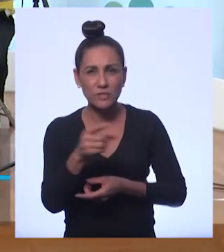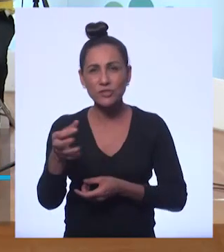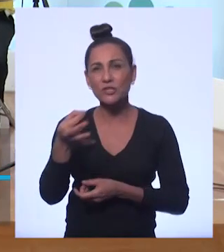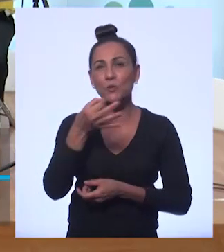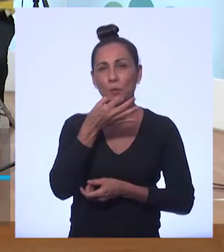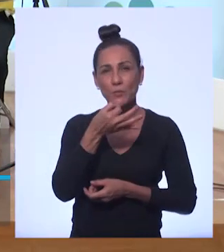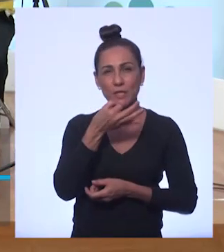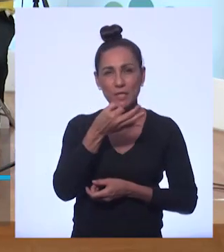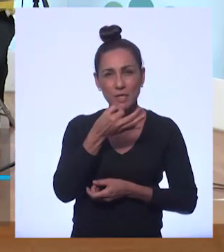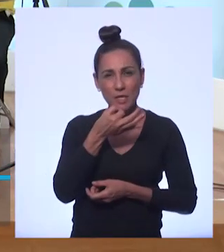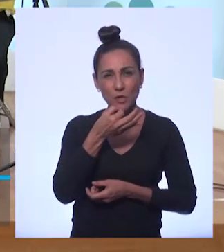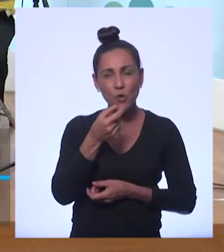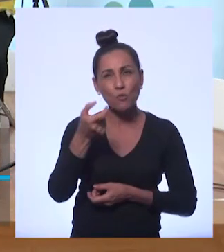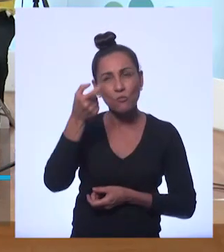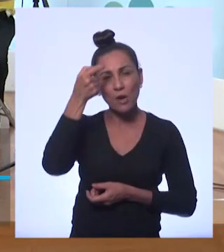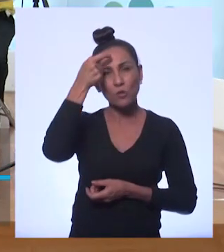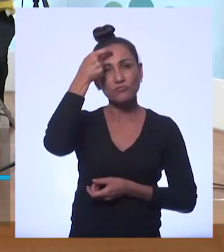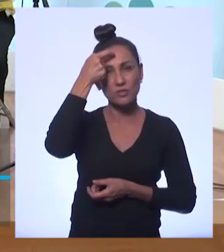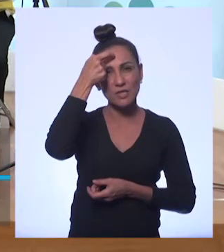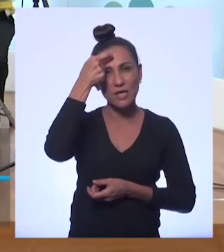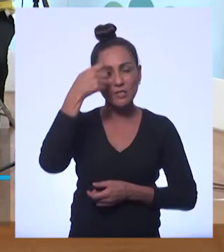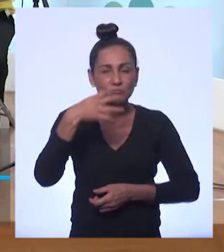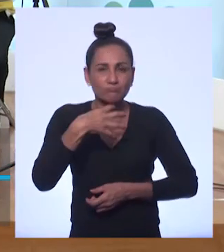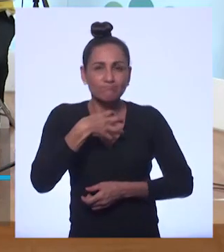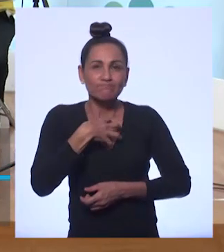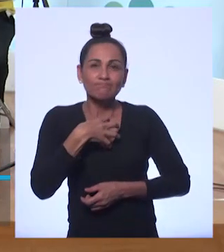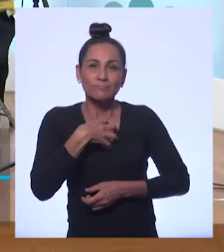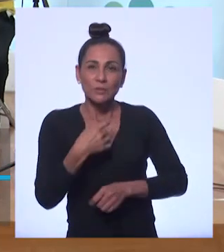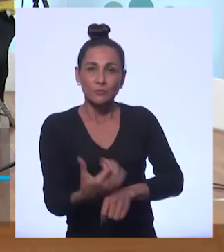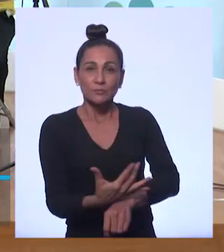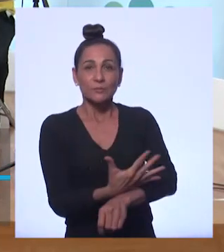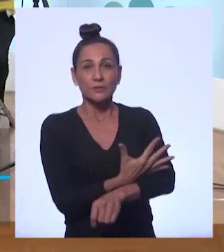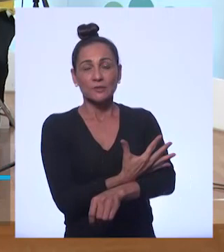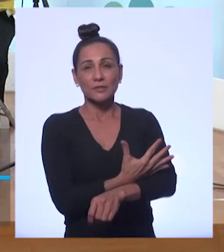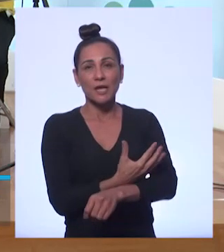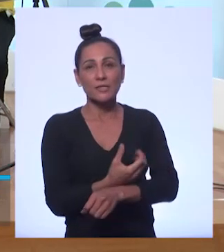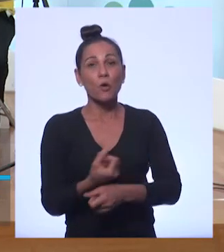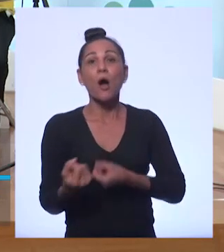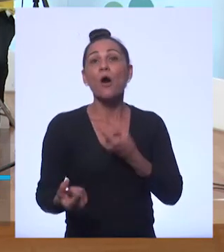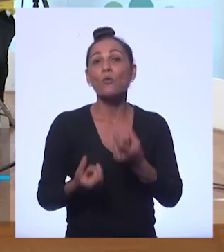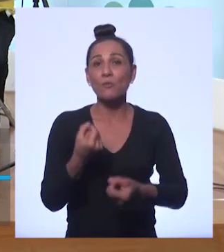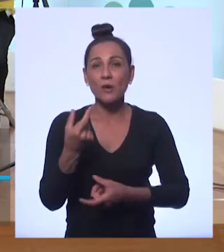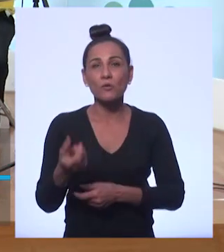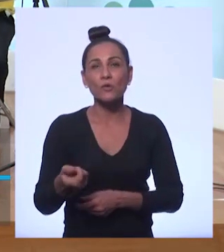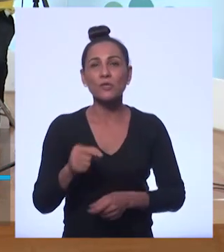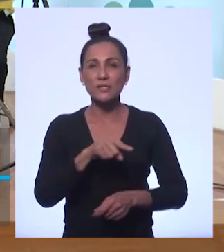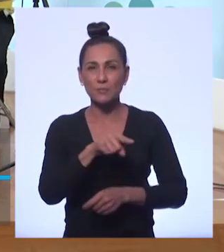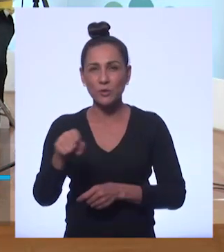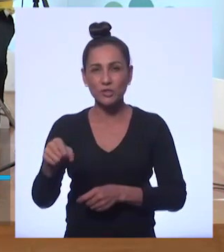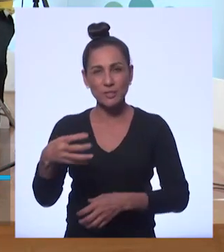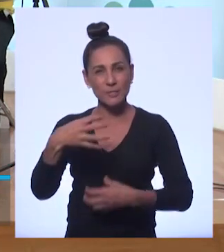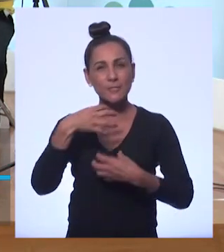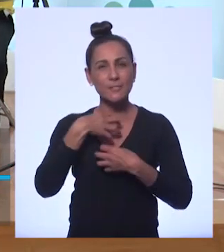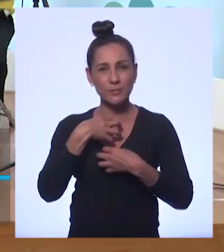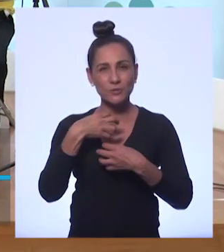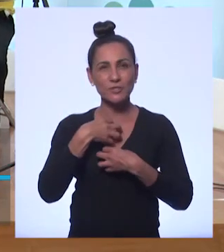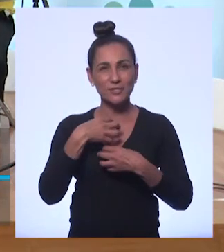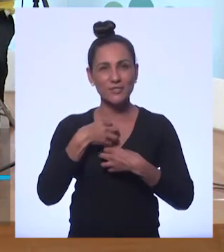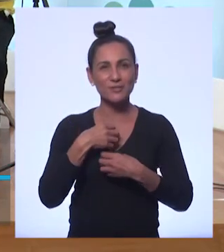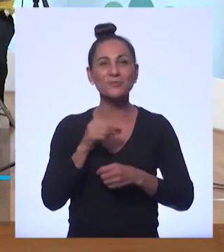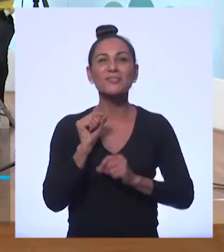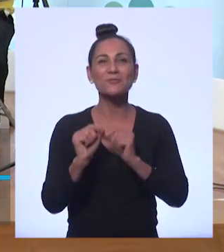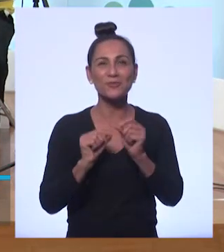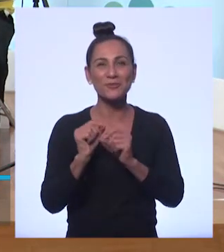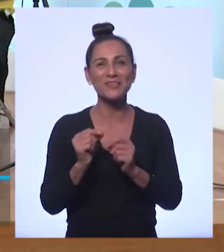um juízo, uma sensação, alguma coisa, isso talvez pode ter te causado, que foi esse